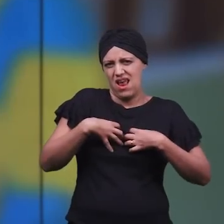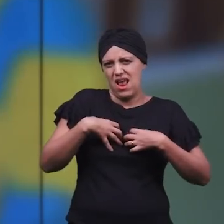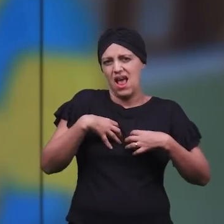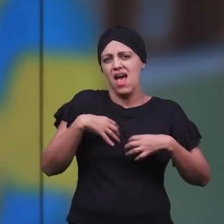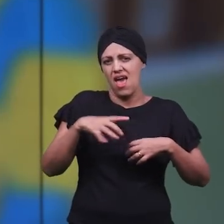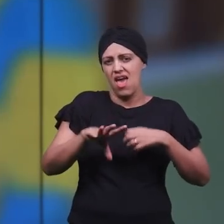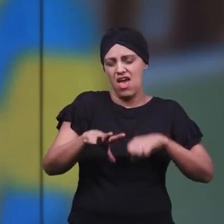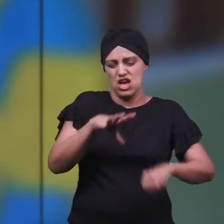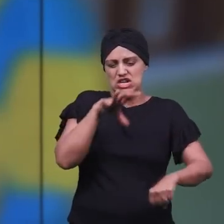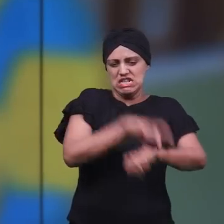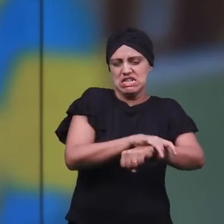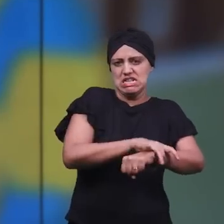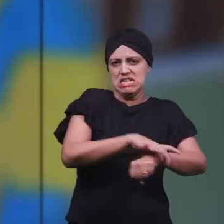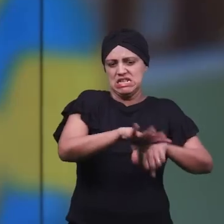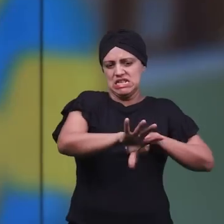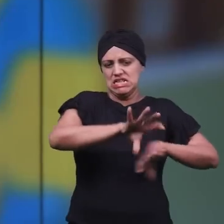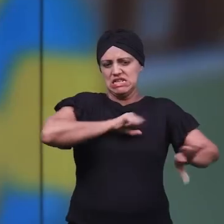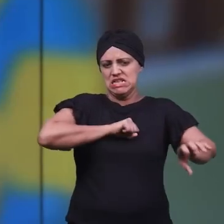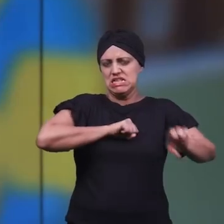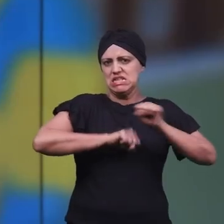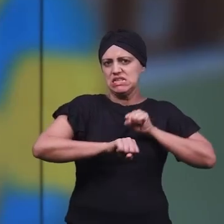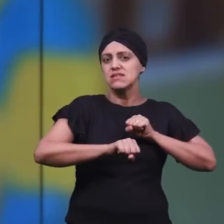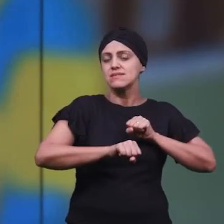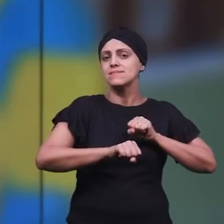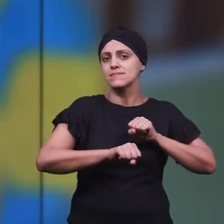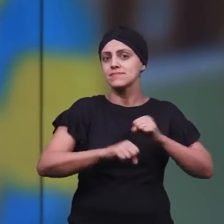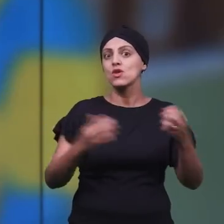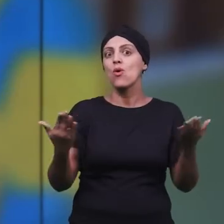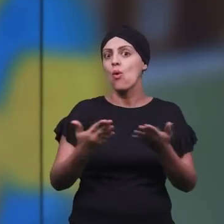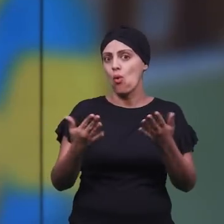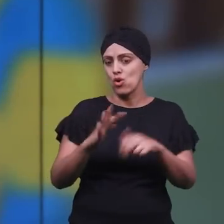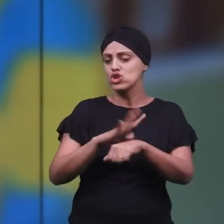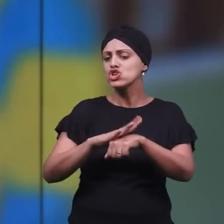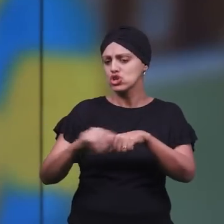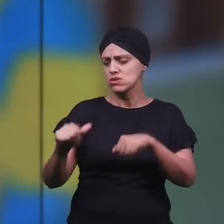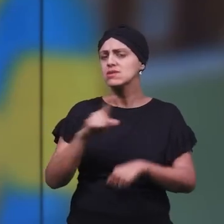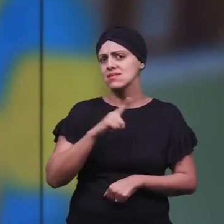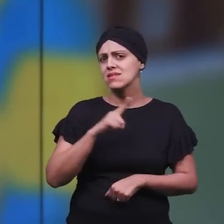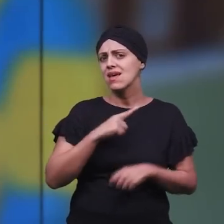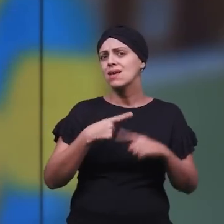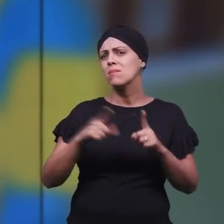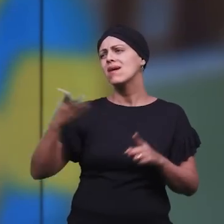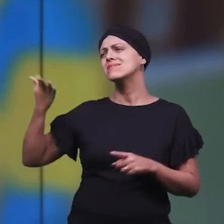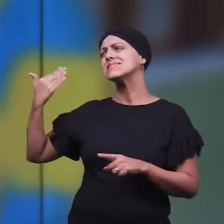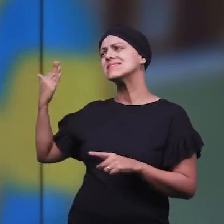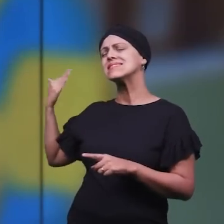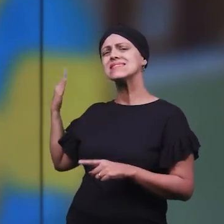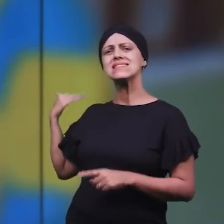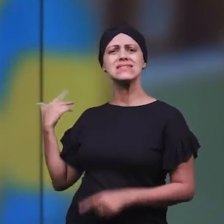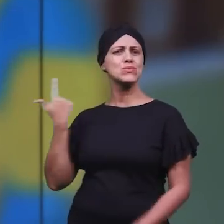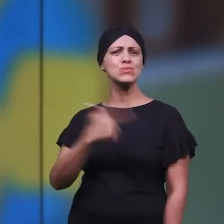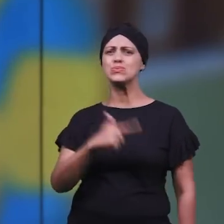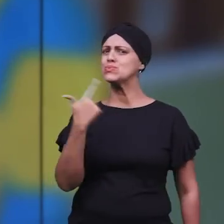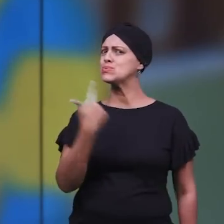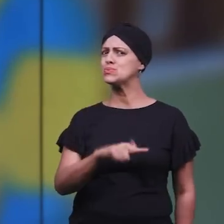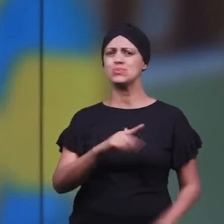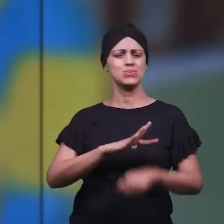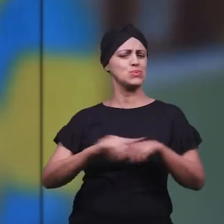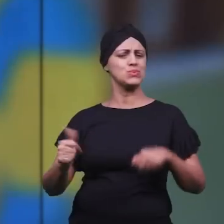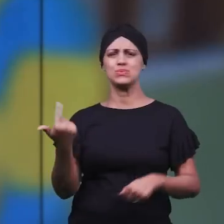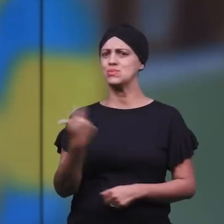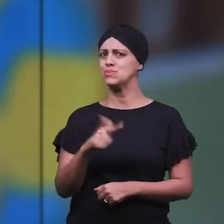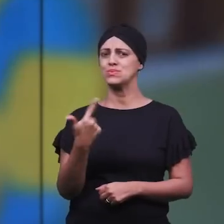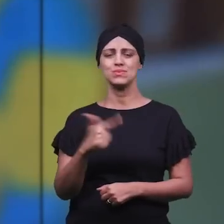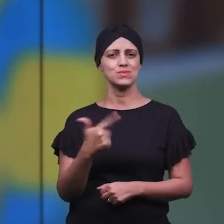uma pessoa para outra. Hoje, a lepra tem cura. Porém, nos dias de Jesus, a lepra não